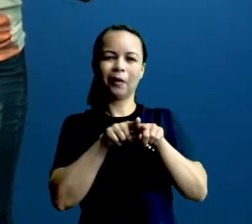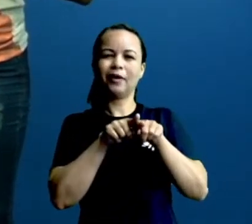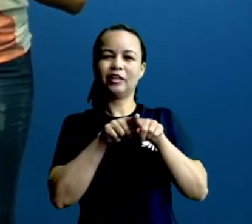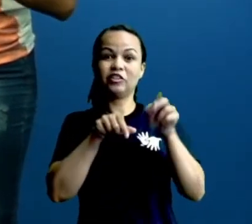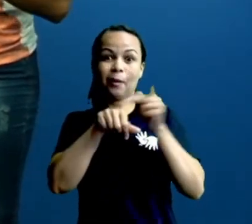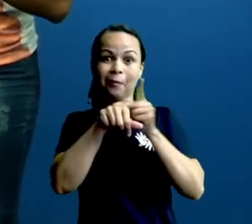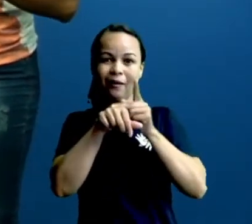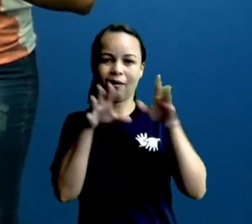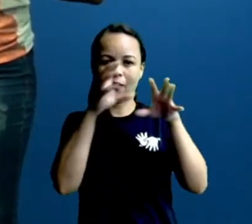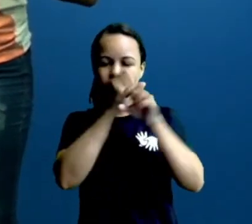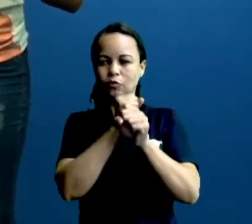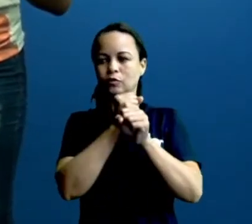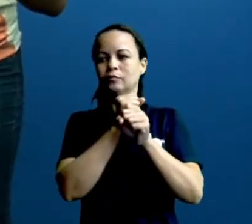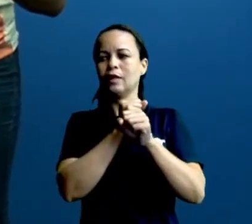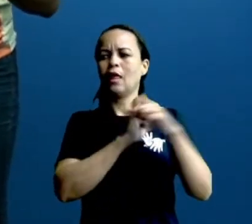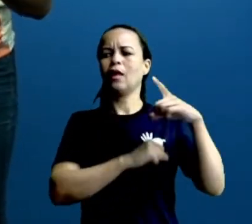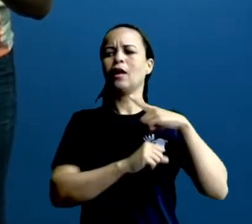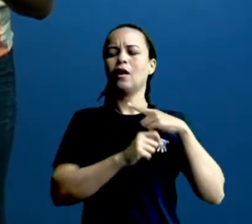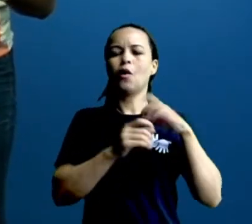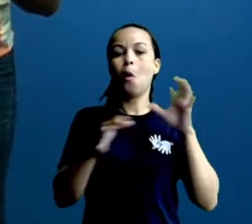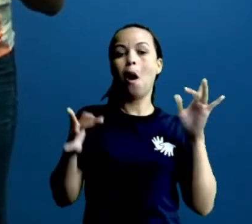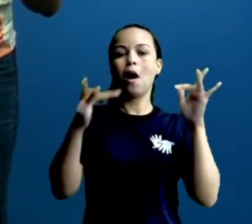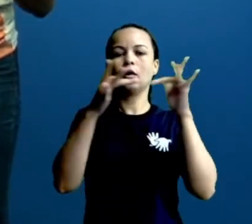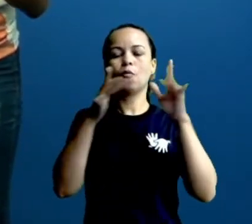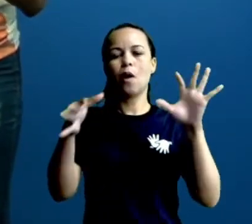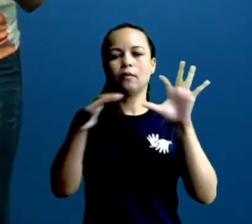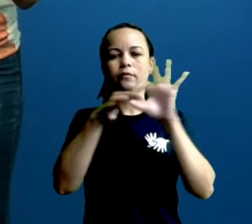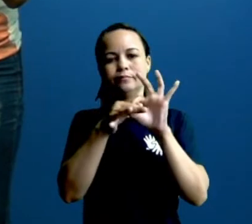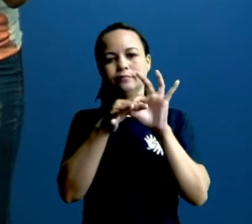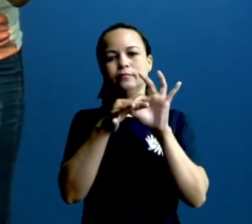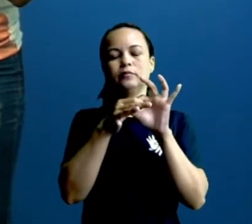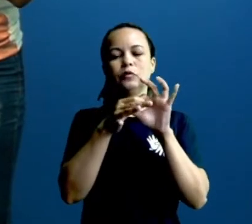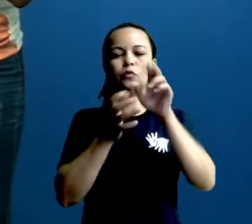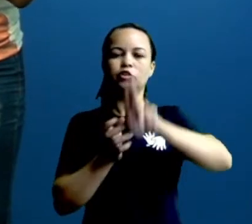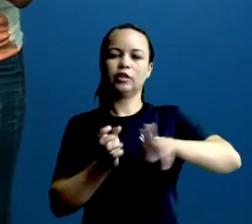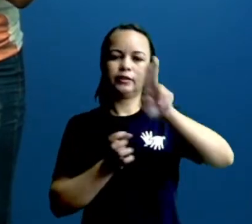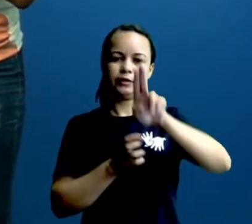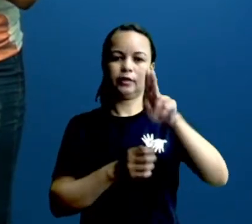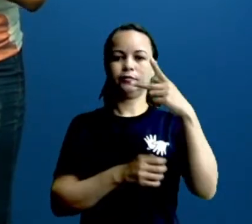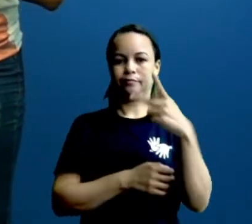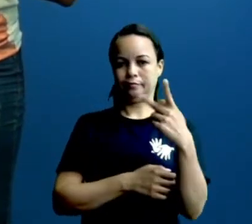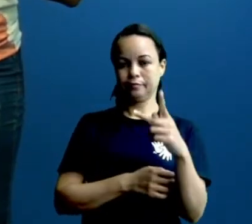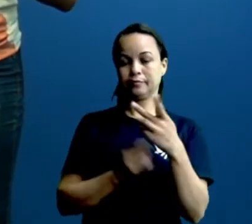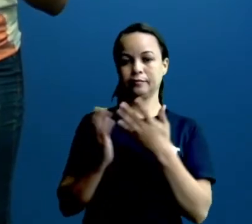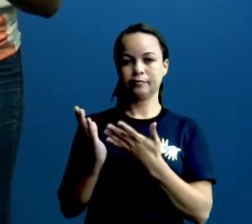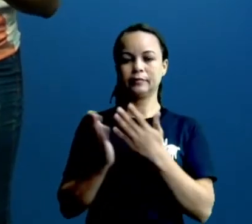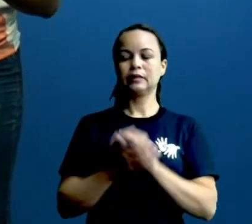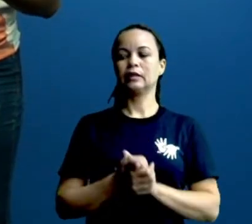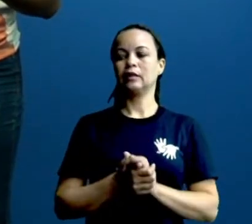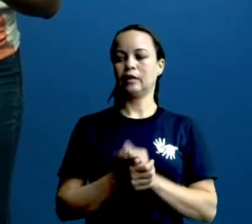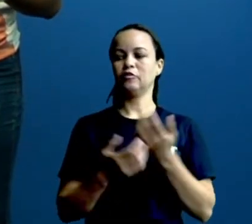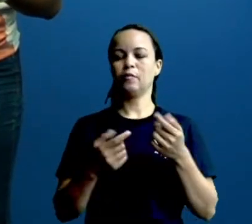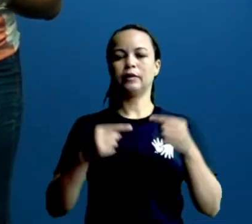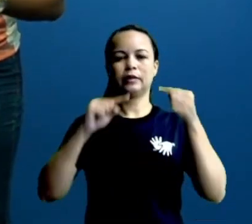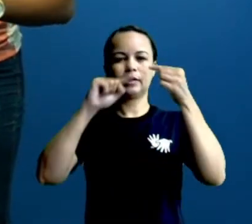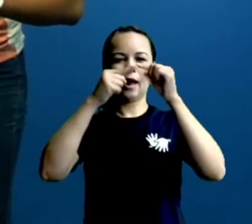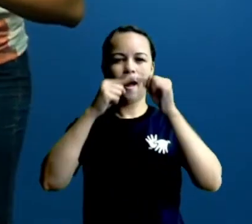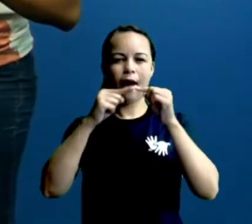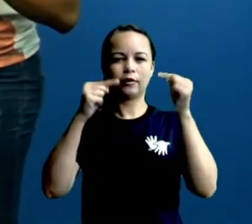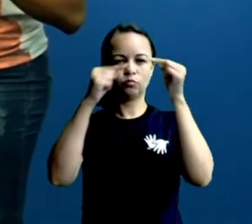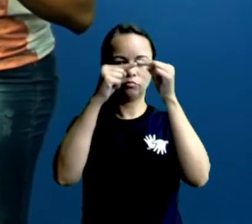só, houve aí, ó, uma ligação e utilizando esses pontos, tá? Que a gente chama de